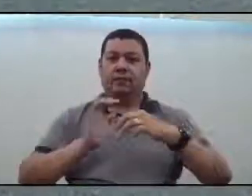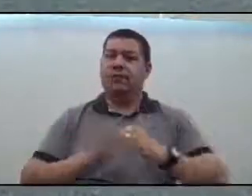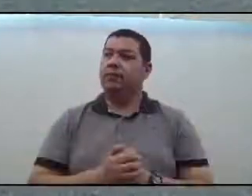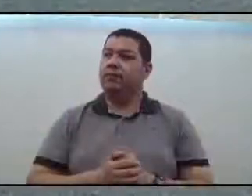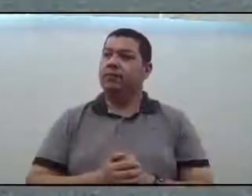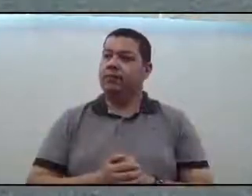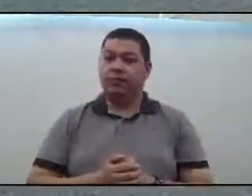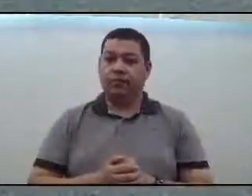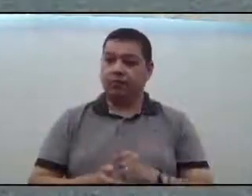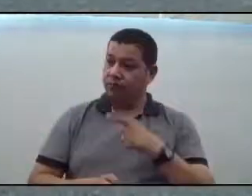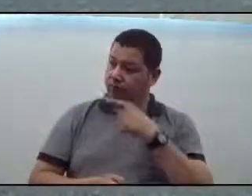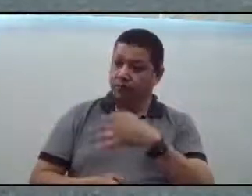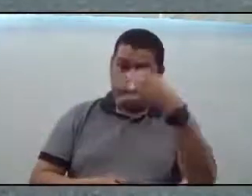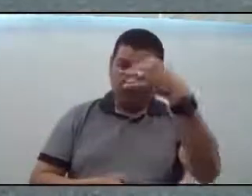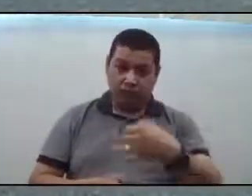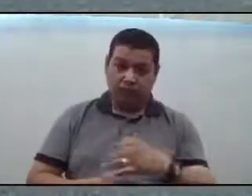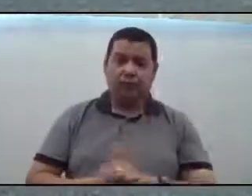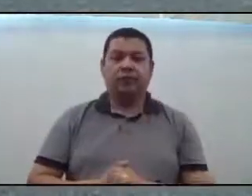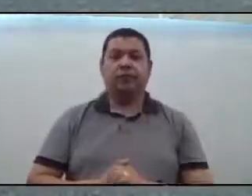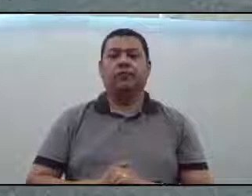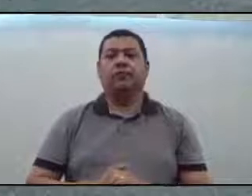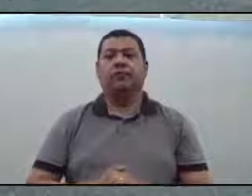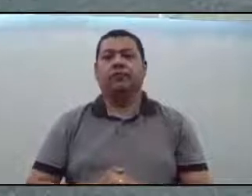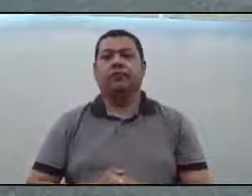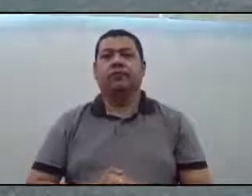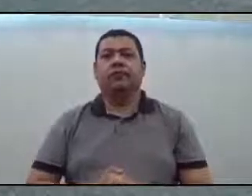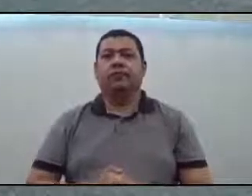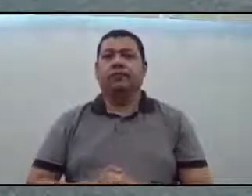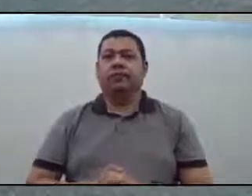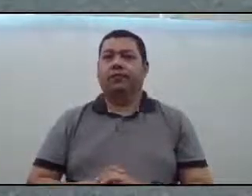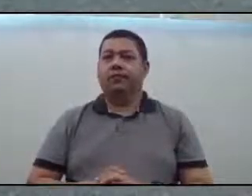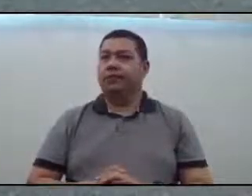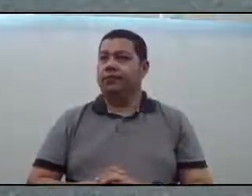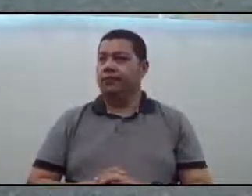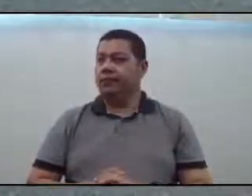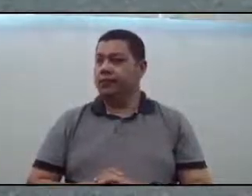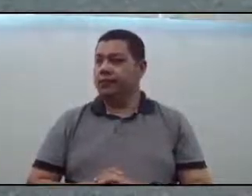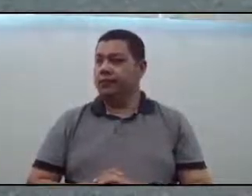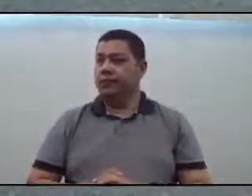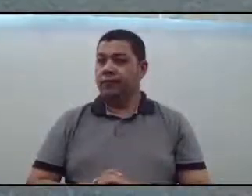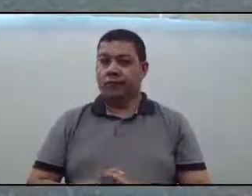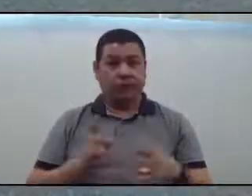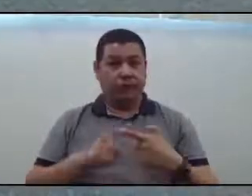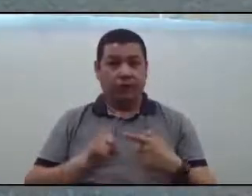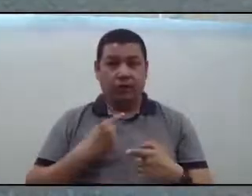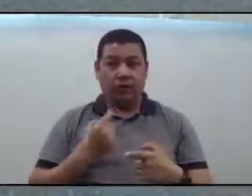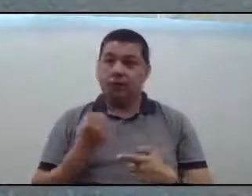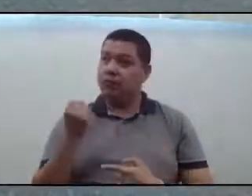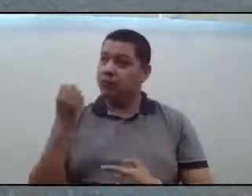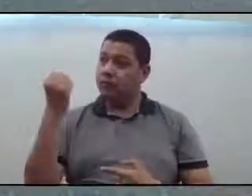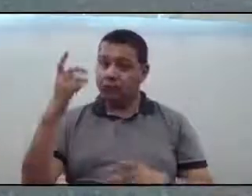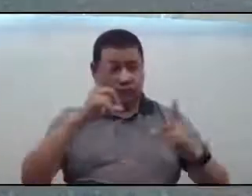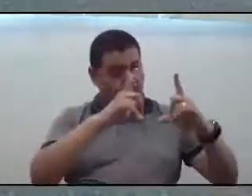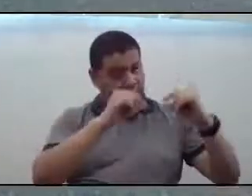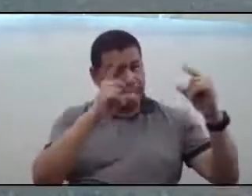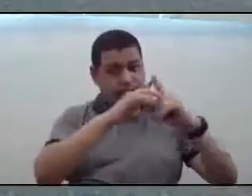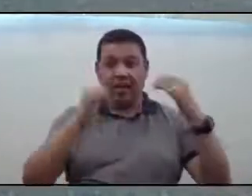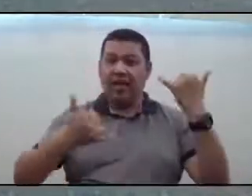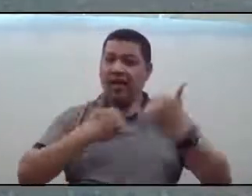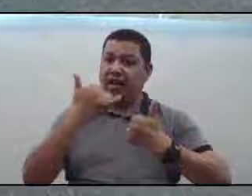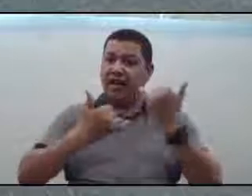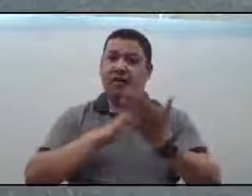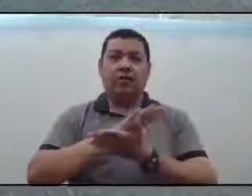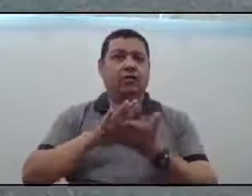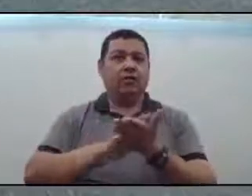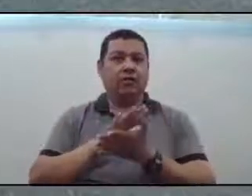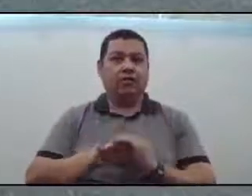Ele tem razão em questionar as críticas, né? Não fomos a Brasília para brincar, fomos se